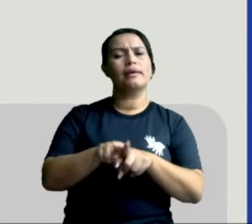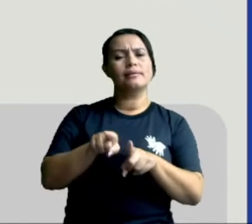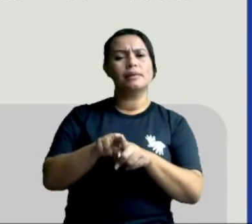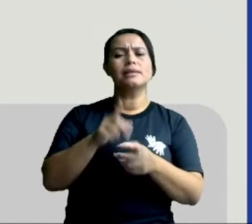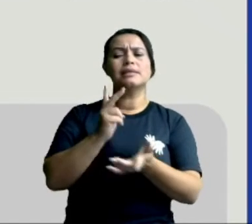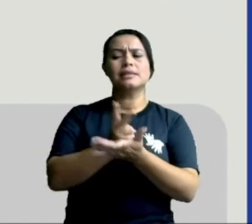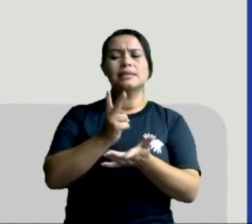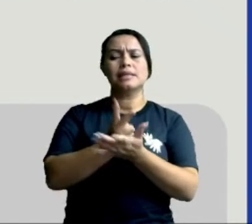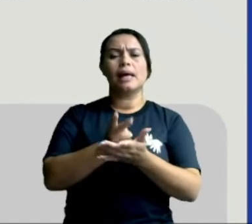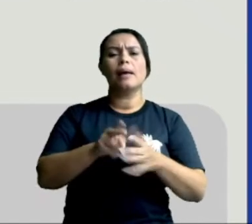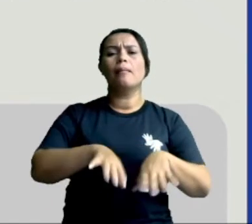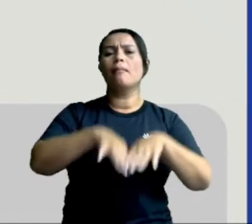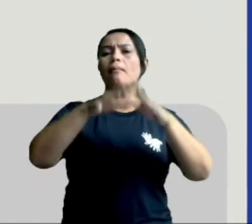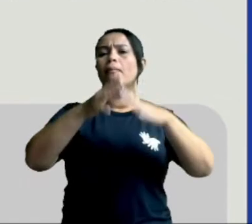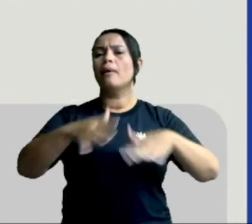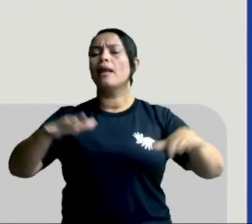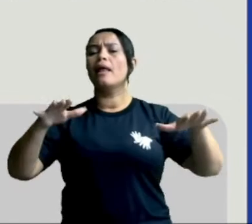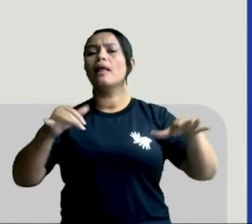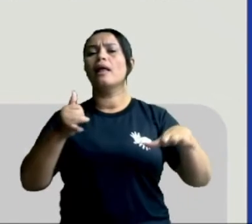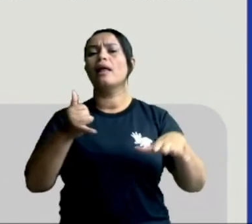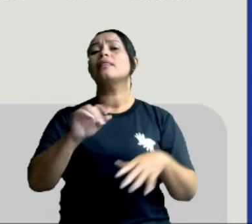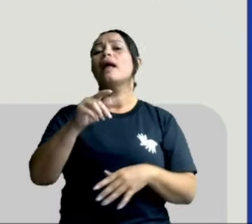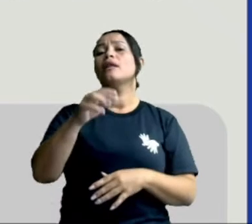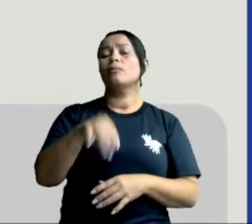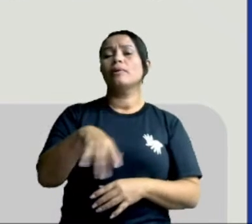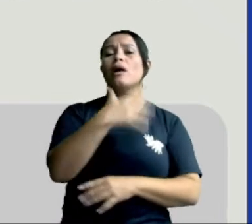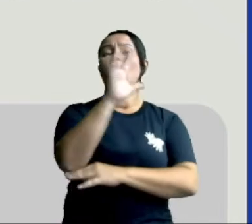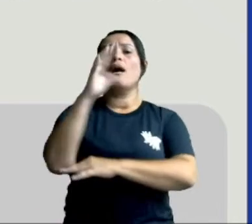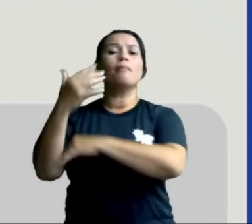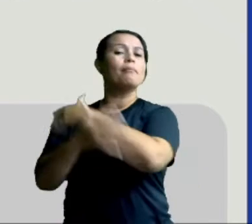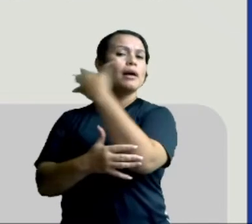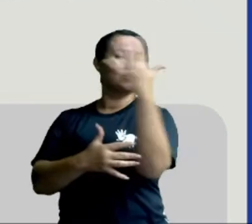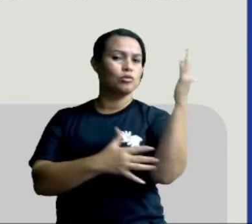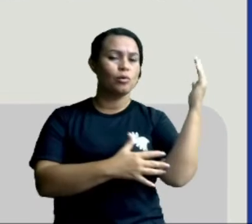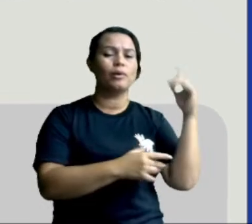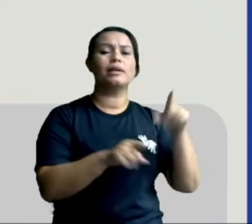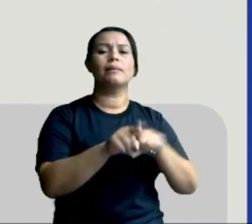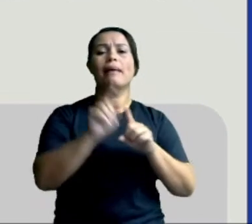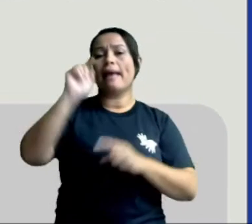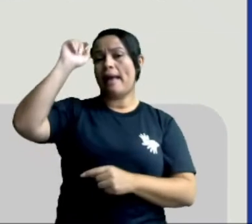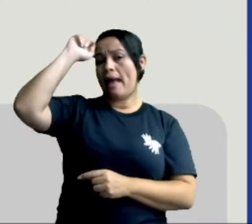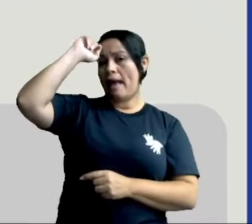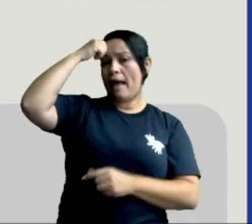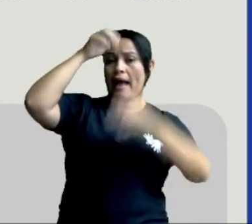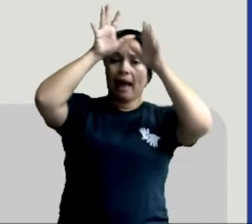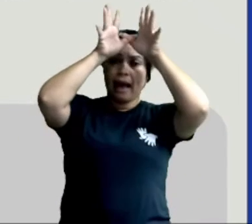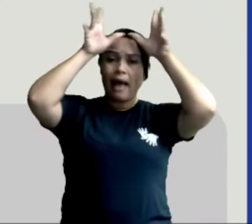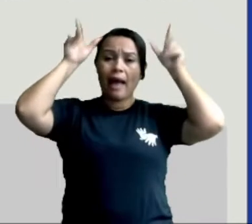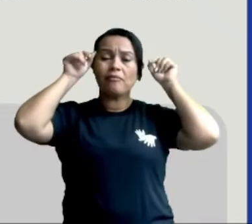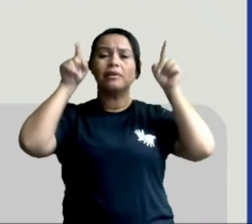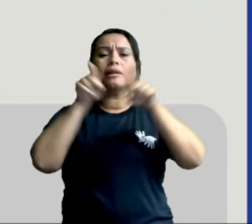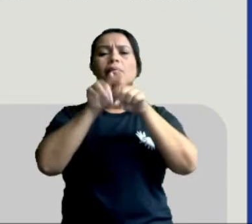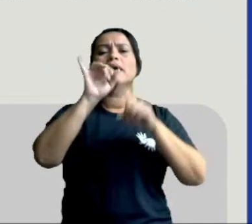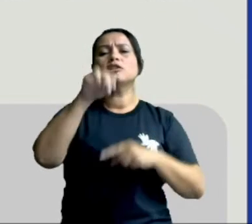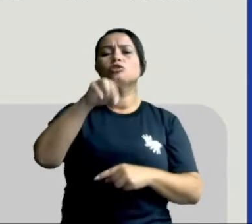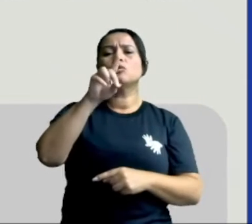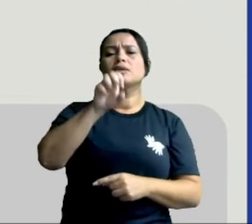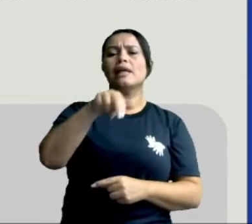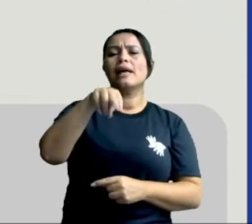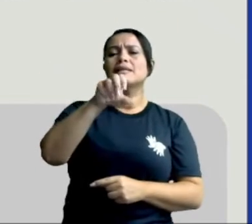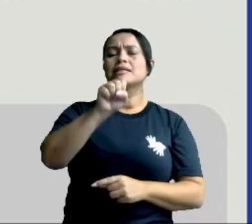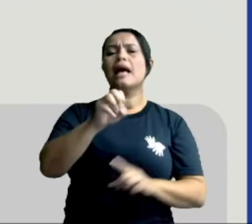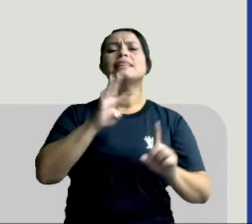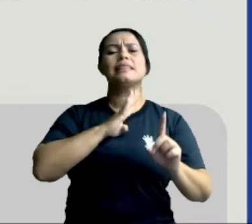e aí nós temos a Amazônia África EA Indonésia tem temperaturas elevadas